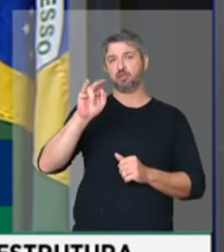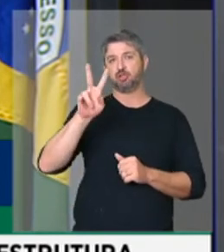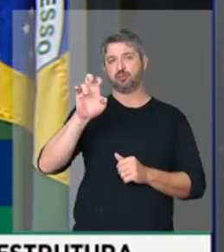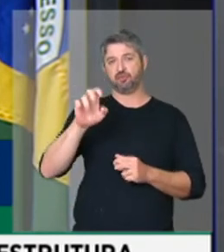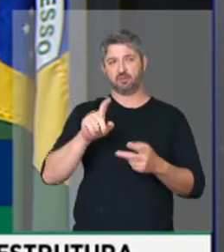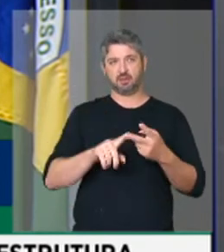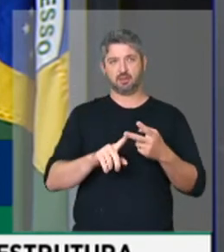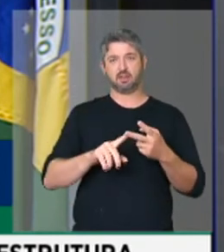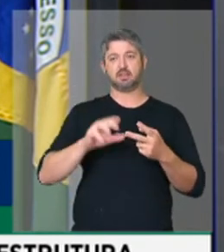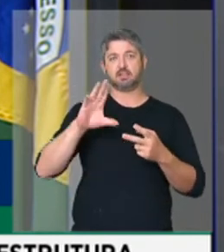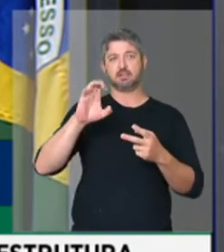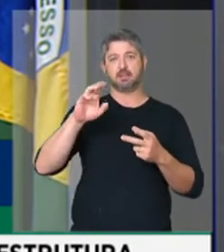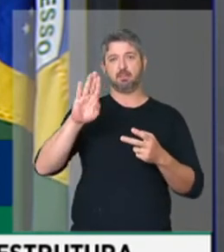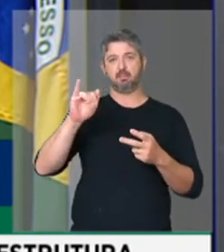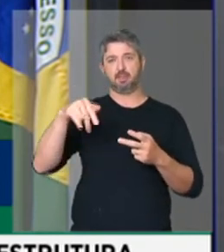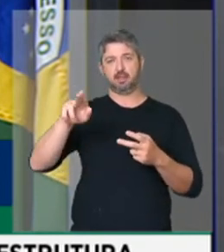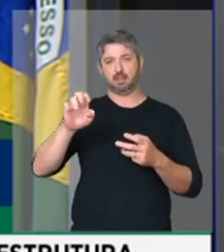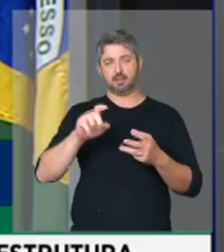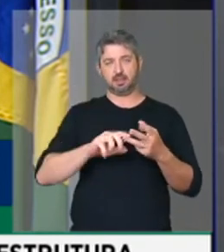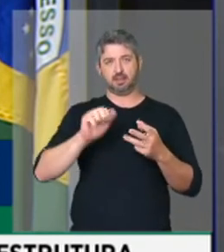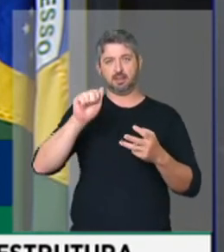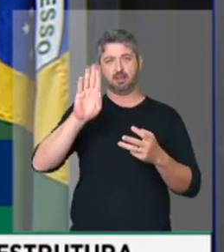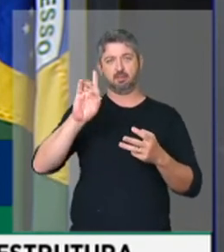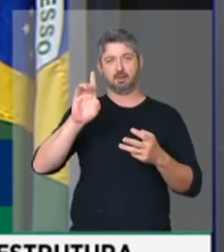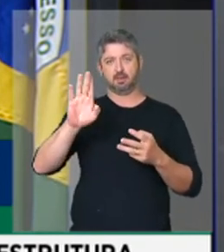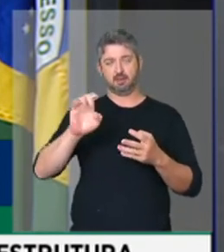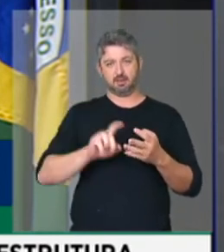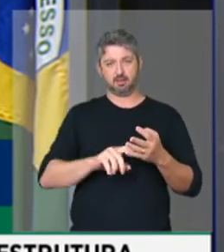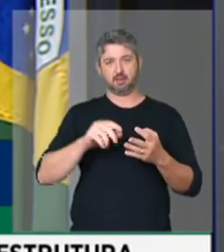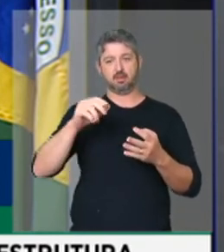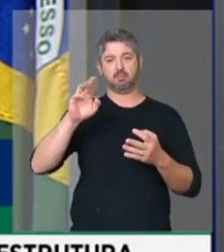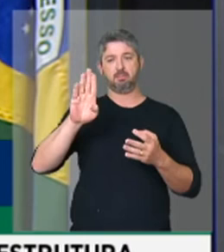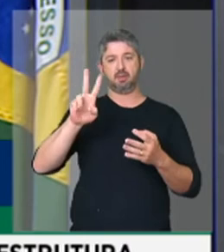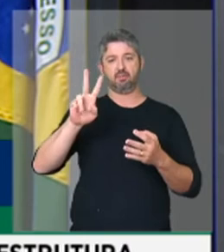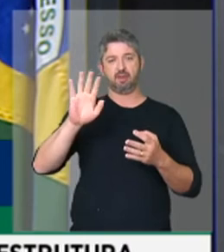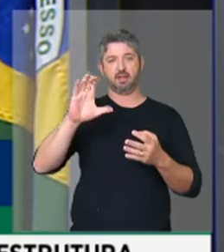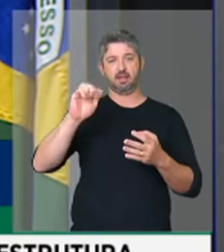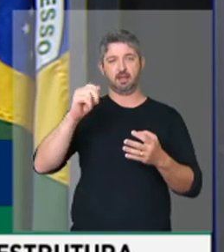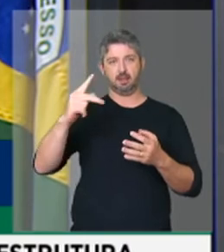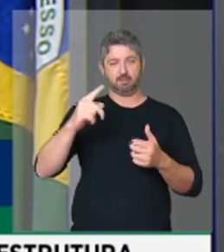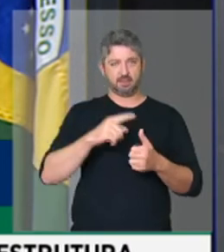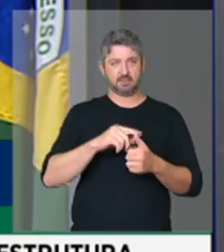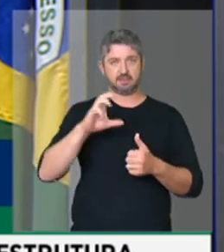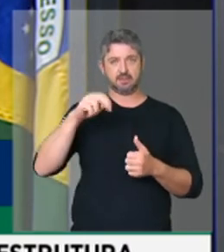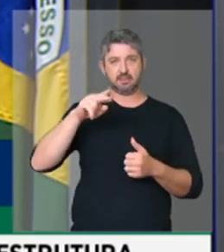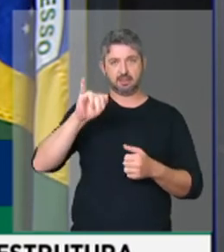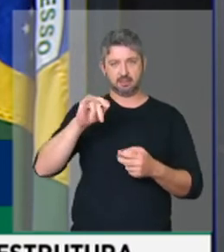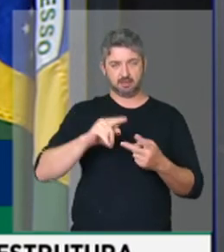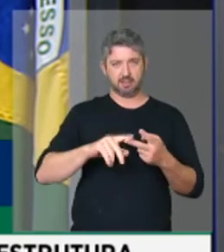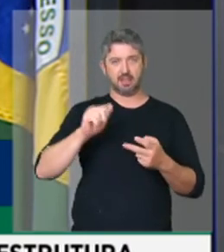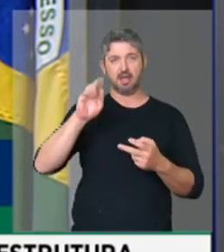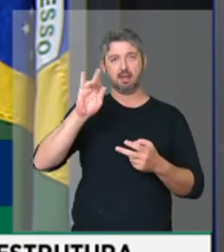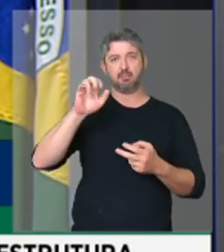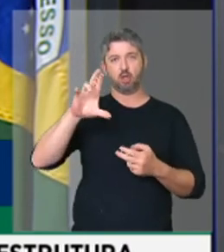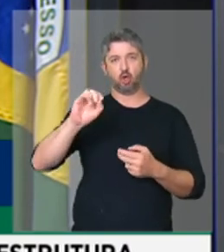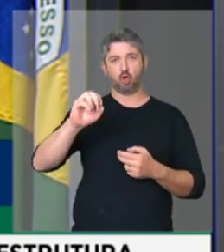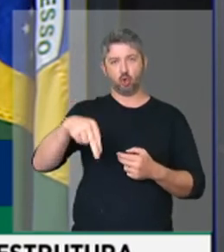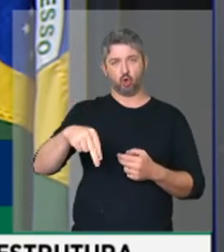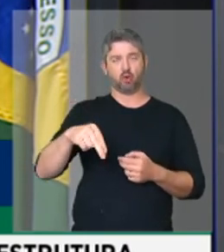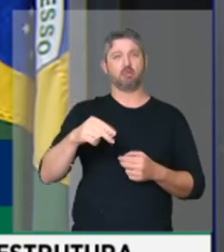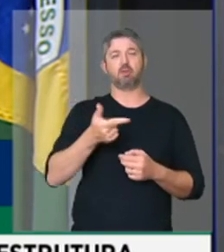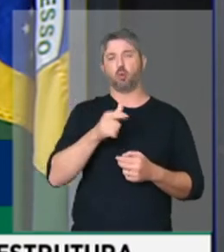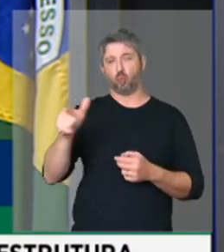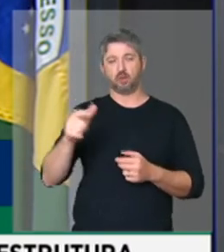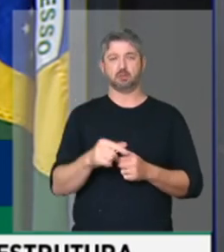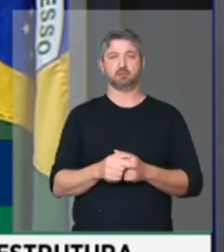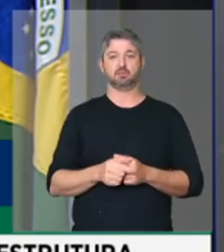ANBIMA, SEBIC, a BDE, a BVCAP, CNI, ABICOM e outras. Destaco que